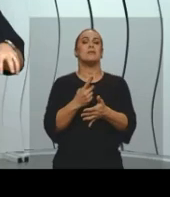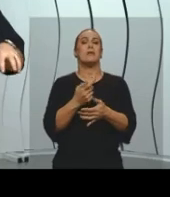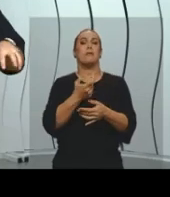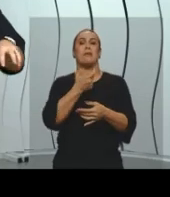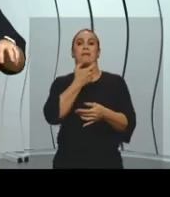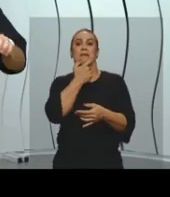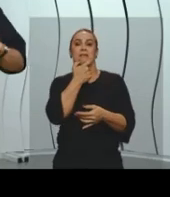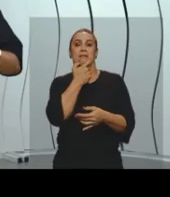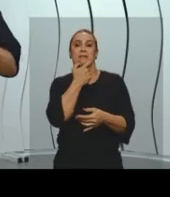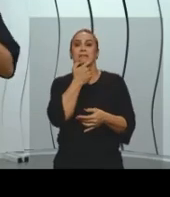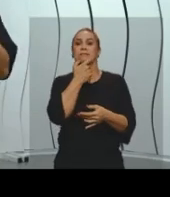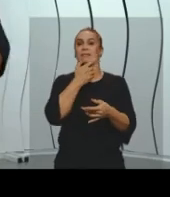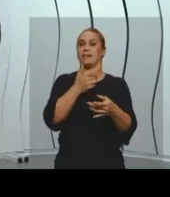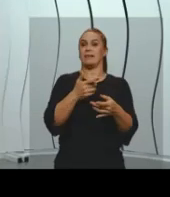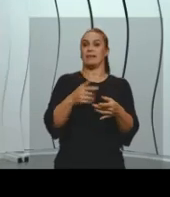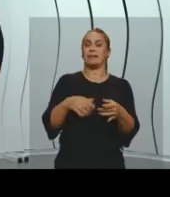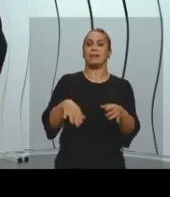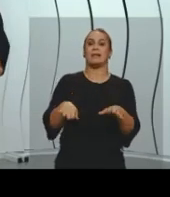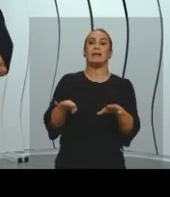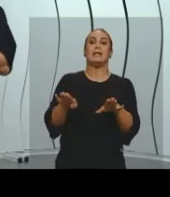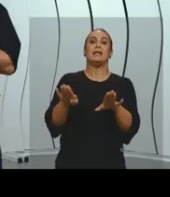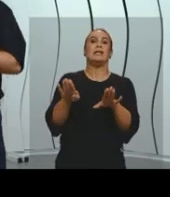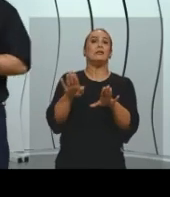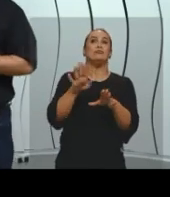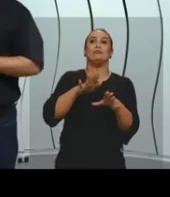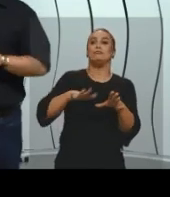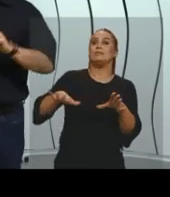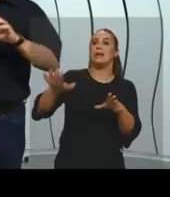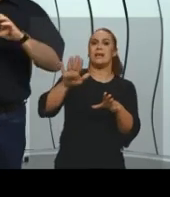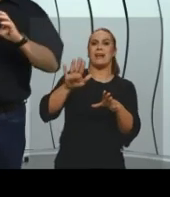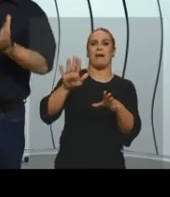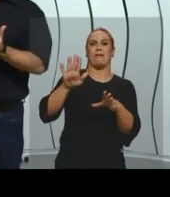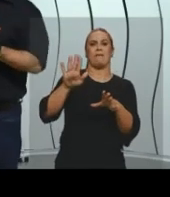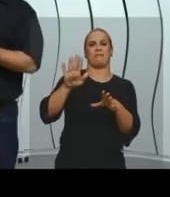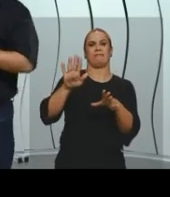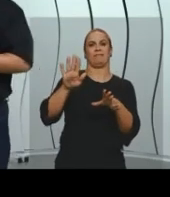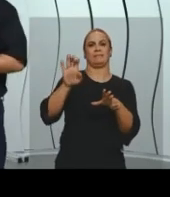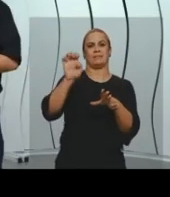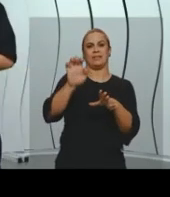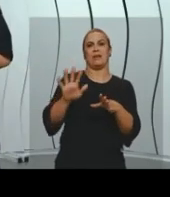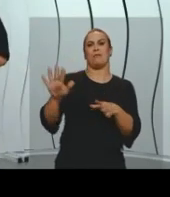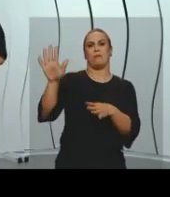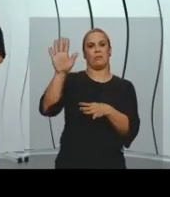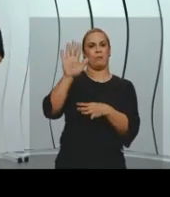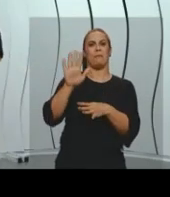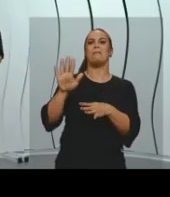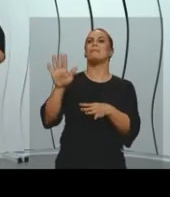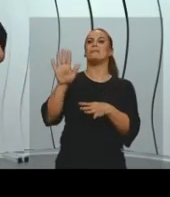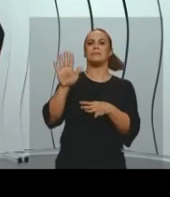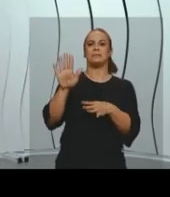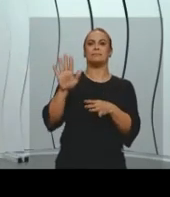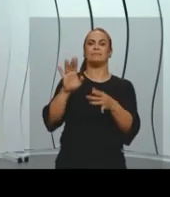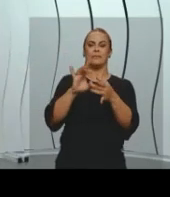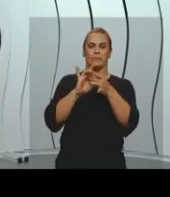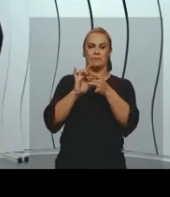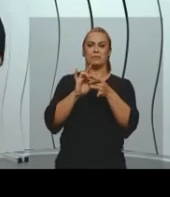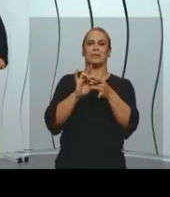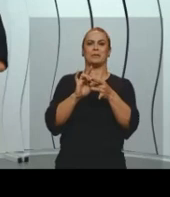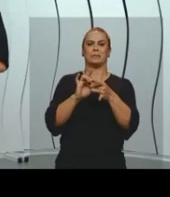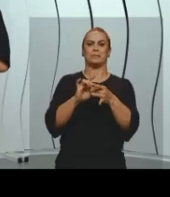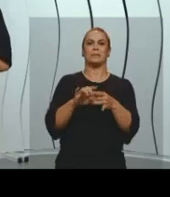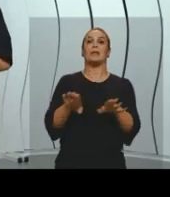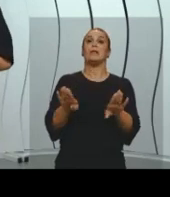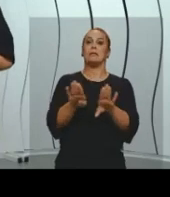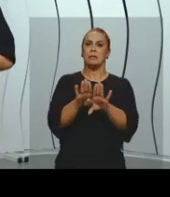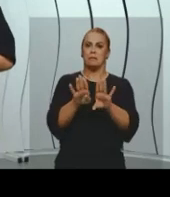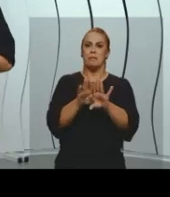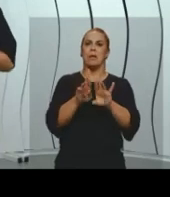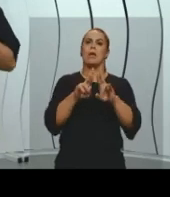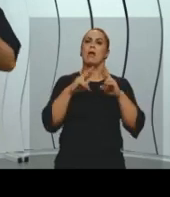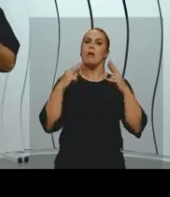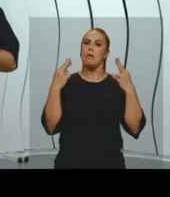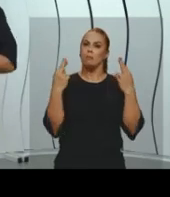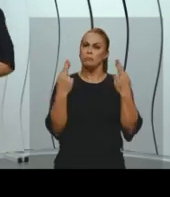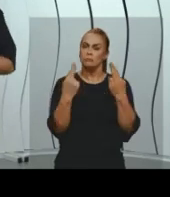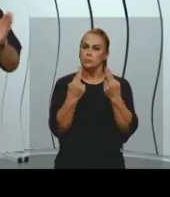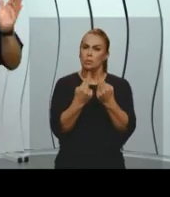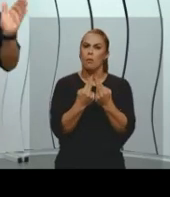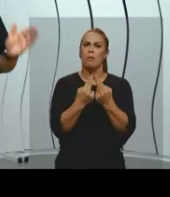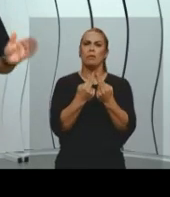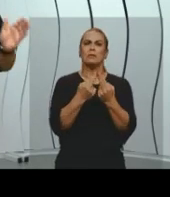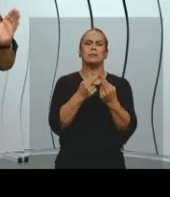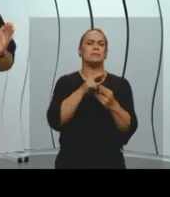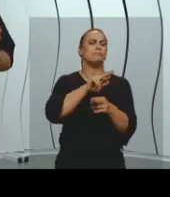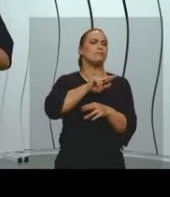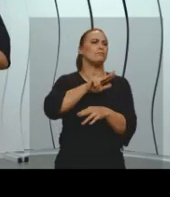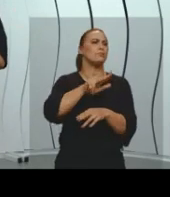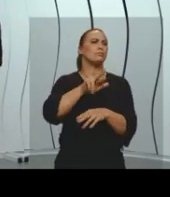Não só na Inglaterra, como também no geral, né? Em todos os países da União Europeia. Reuniões entre os seus líderes foram várias, né?